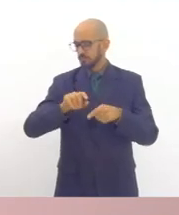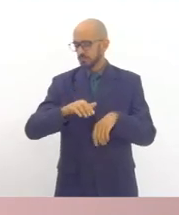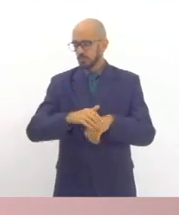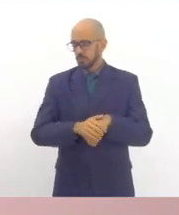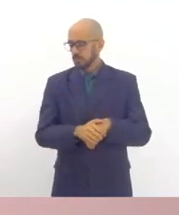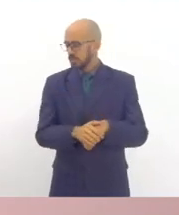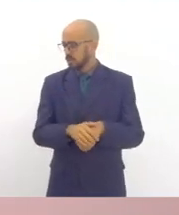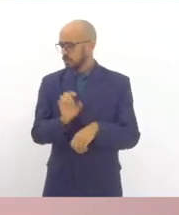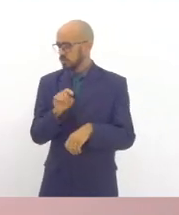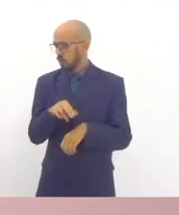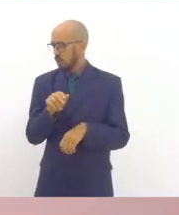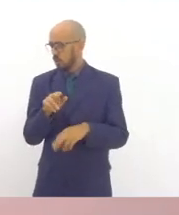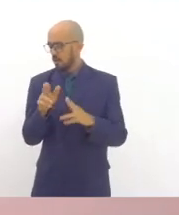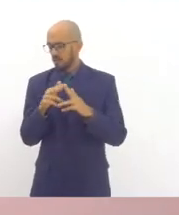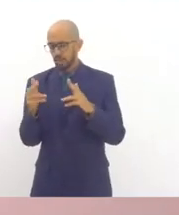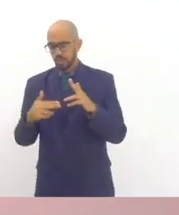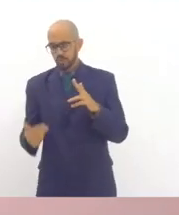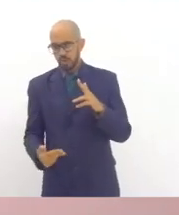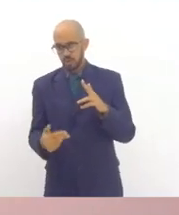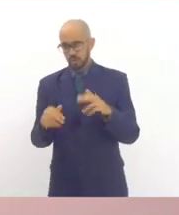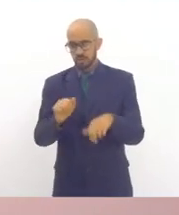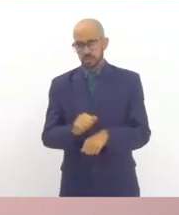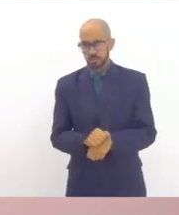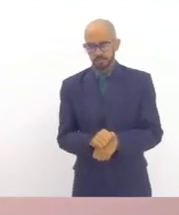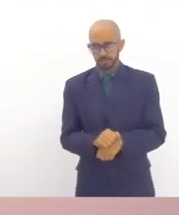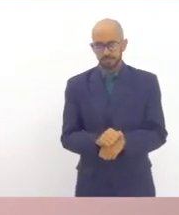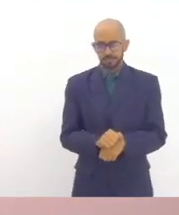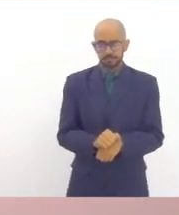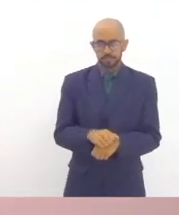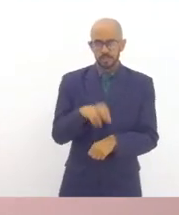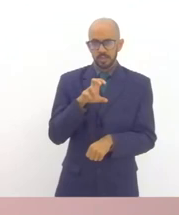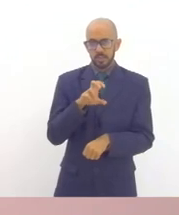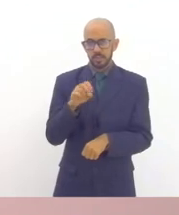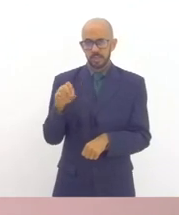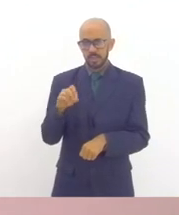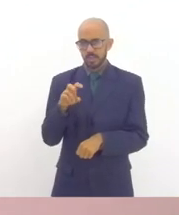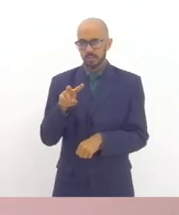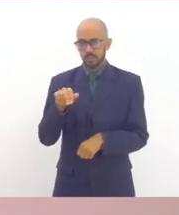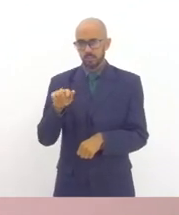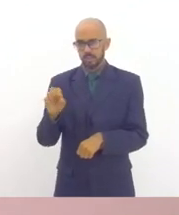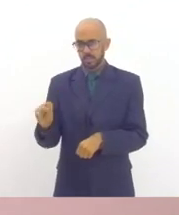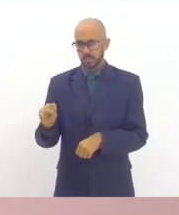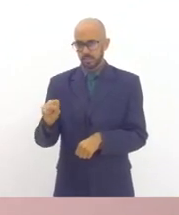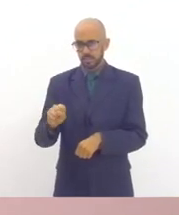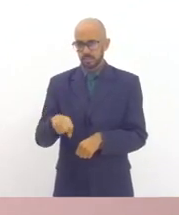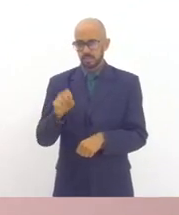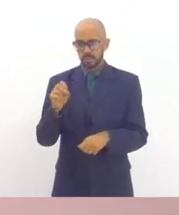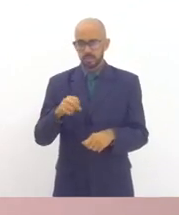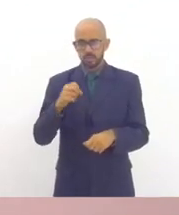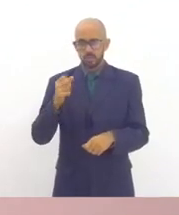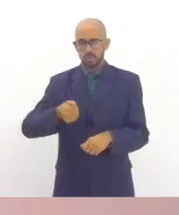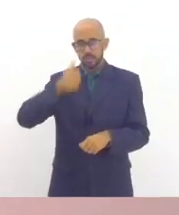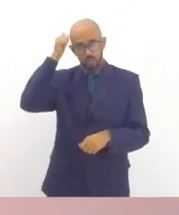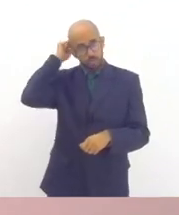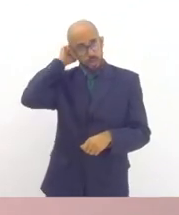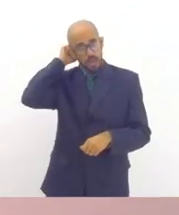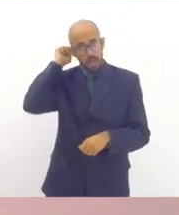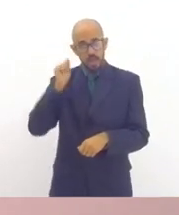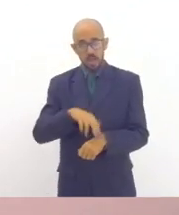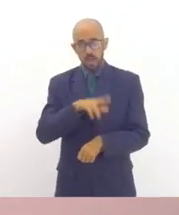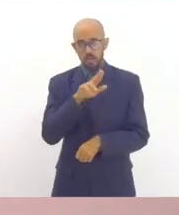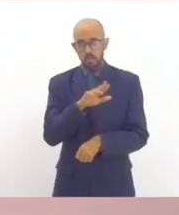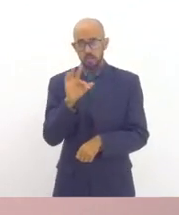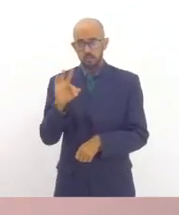Só a UFRJ, elas são 500 vagas no vestibular. A UF, a